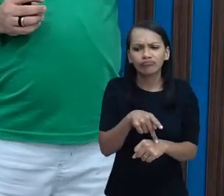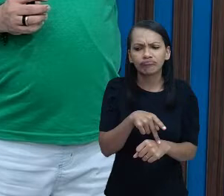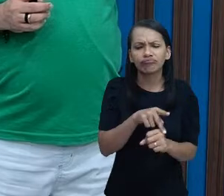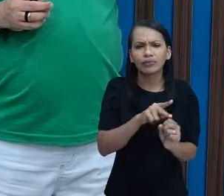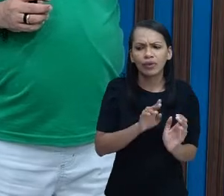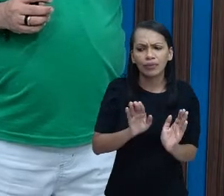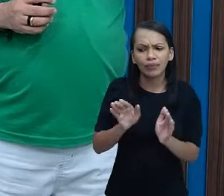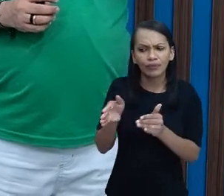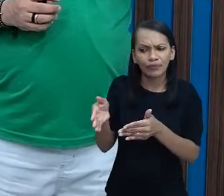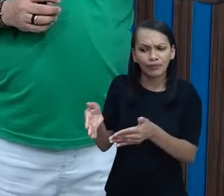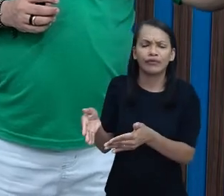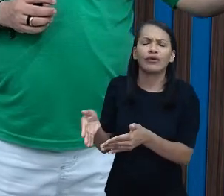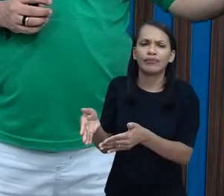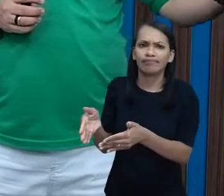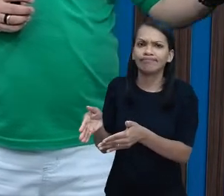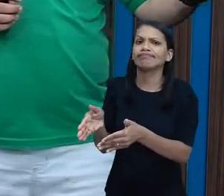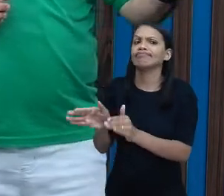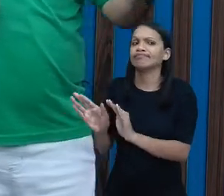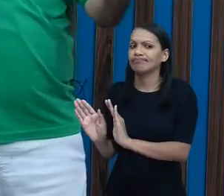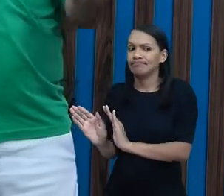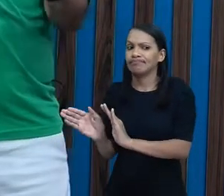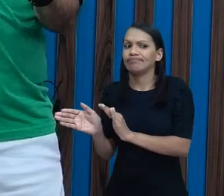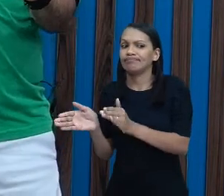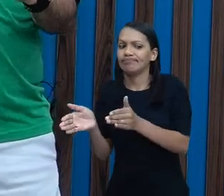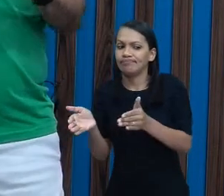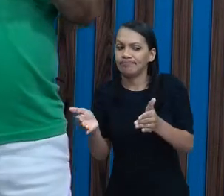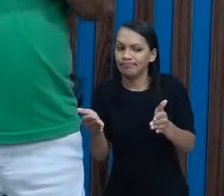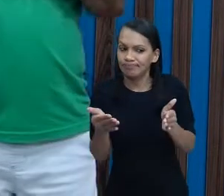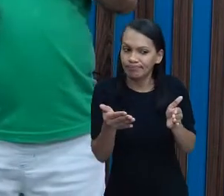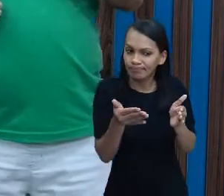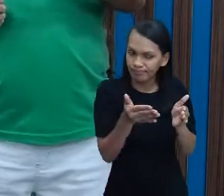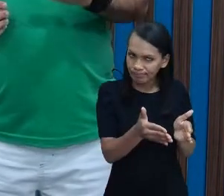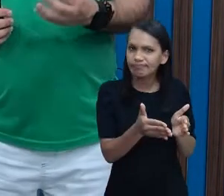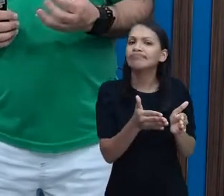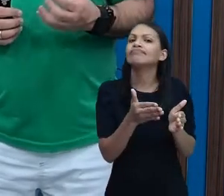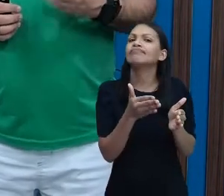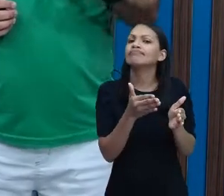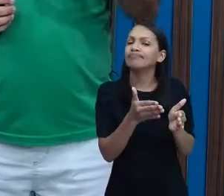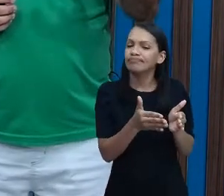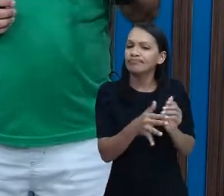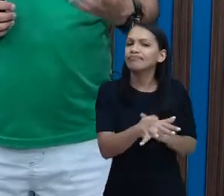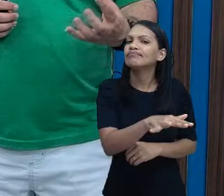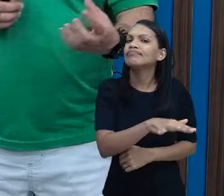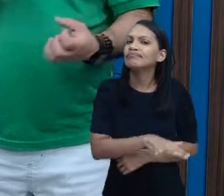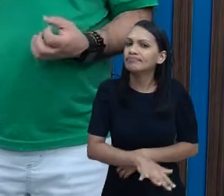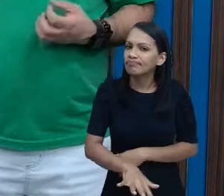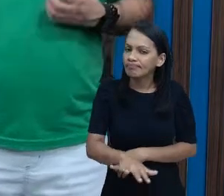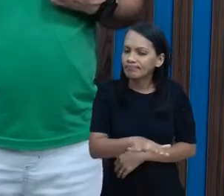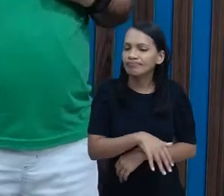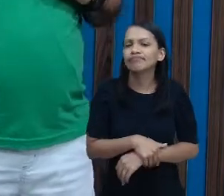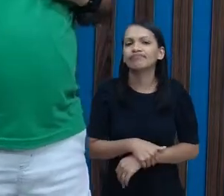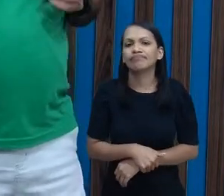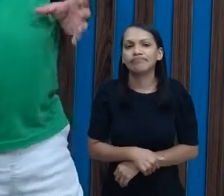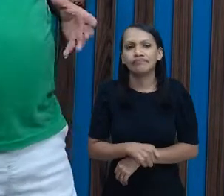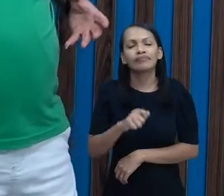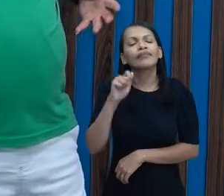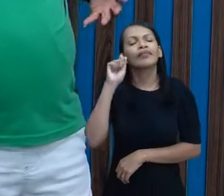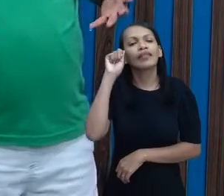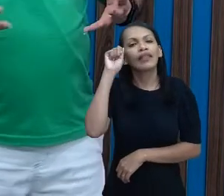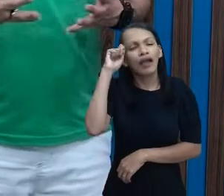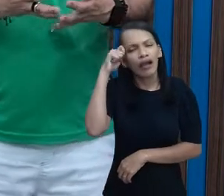do continente americano e eles retornam o seu olhar agora para territórios da África e da